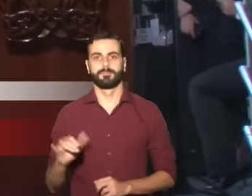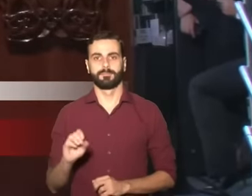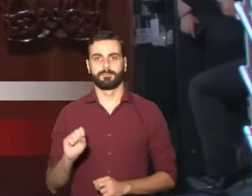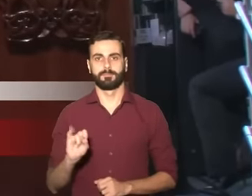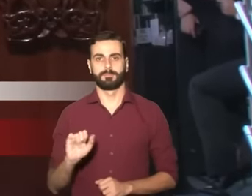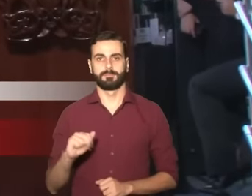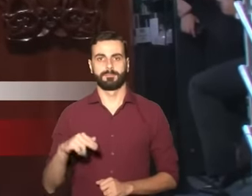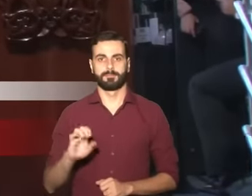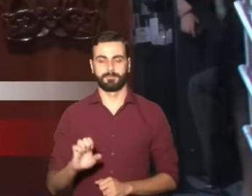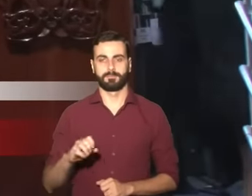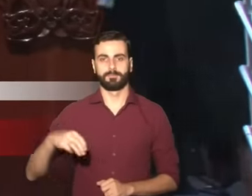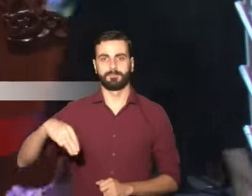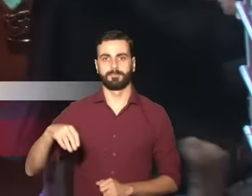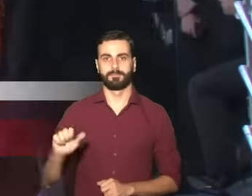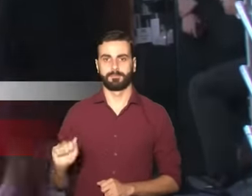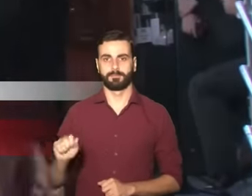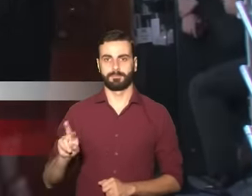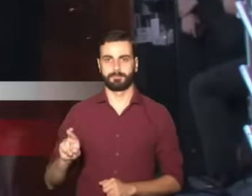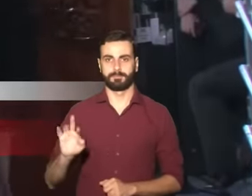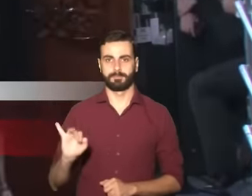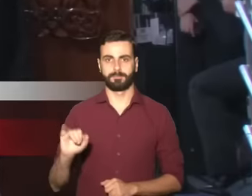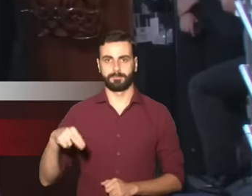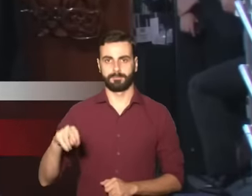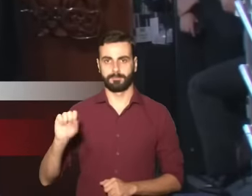Josiane Martins de Freitas.